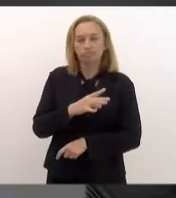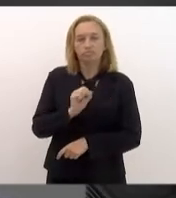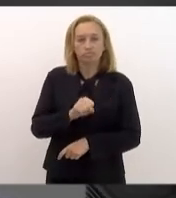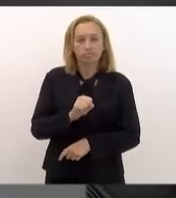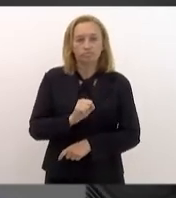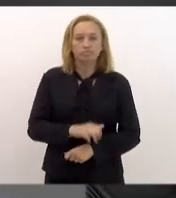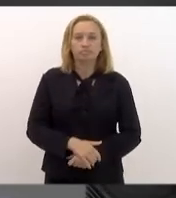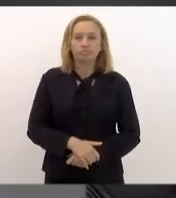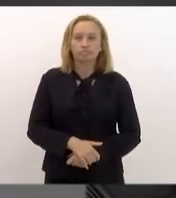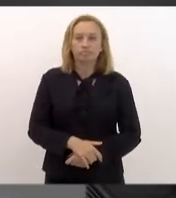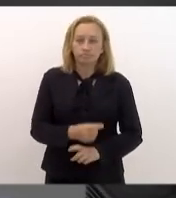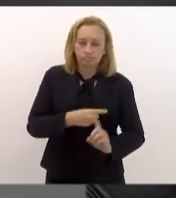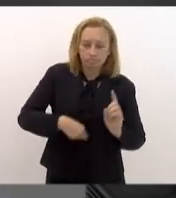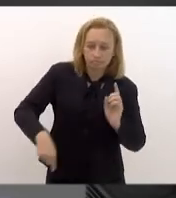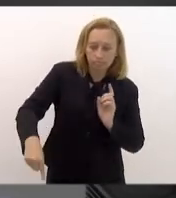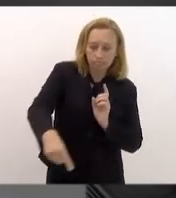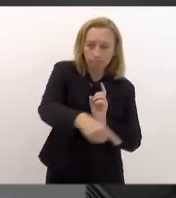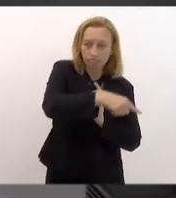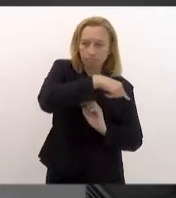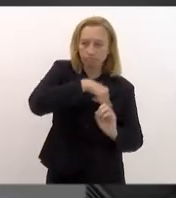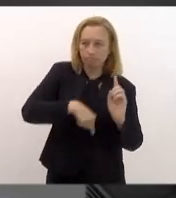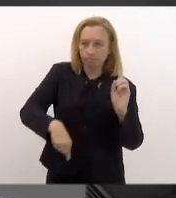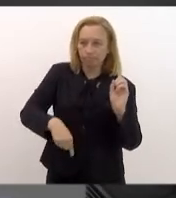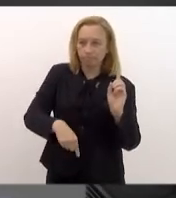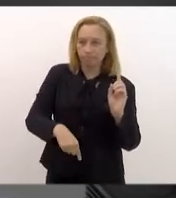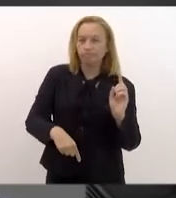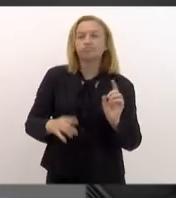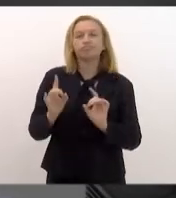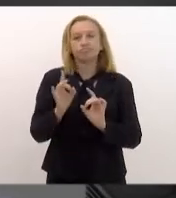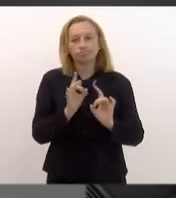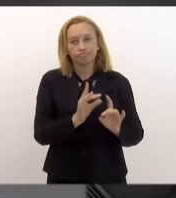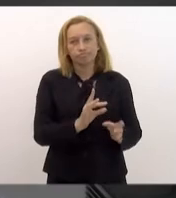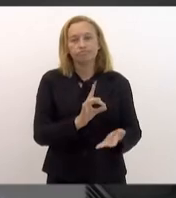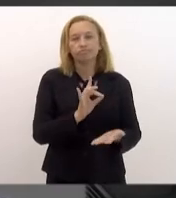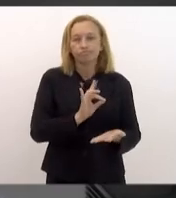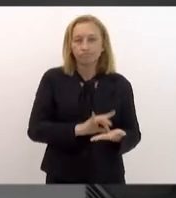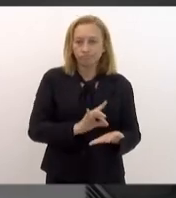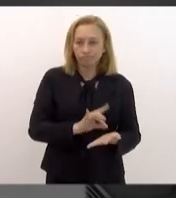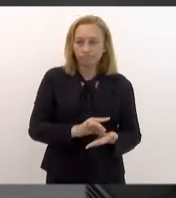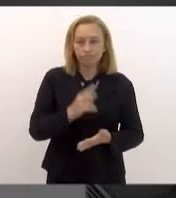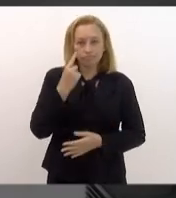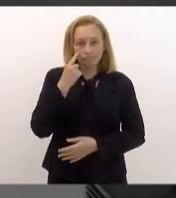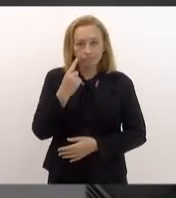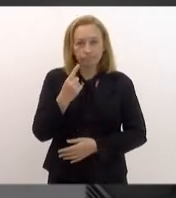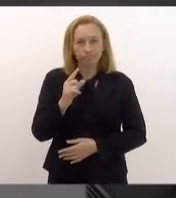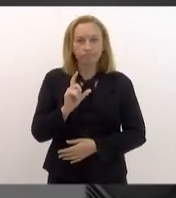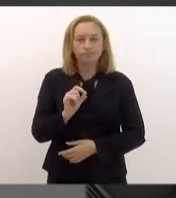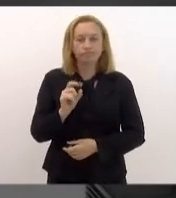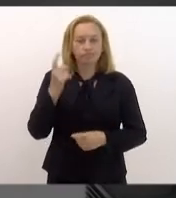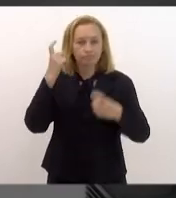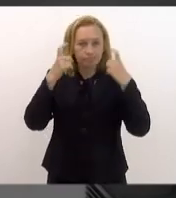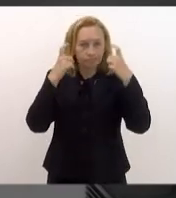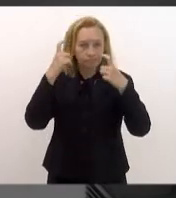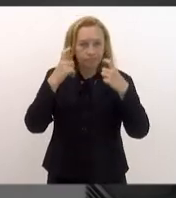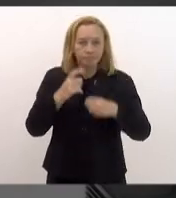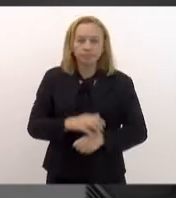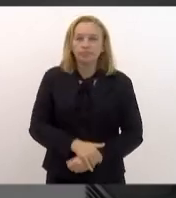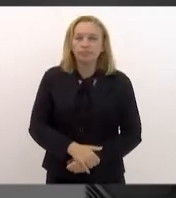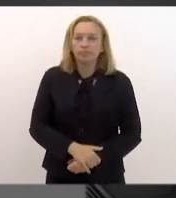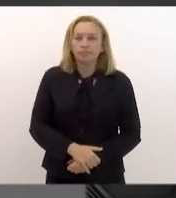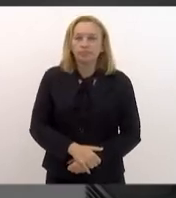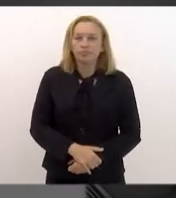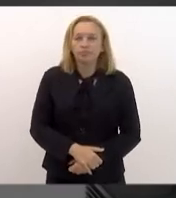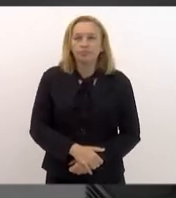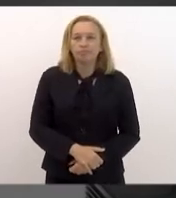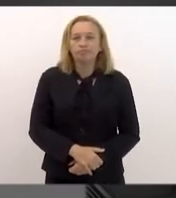entorno realmente ele ficou um pouco abandonado. Então, hoje eu vejo a seguinte preocupação. A gente tá se falando